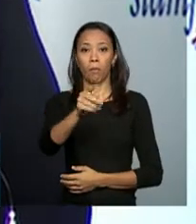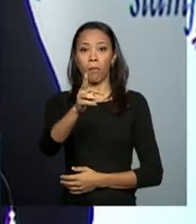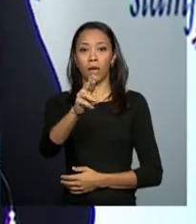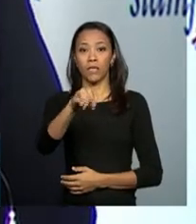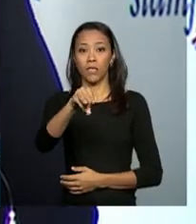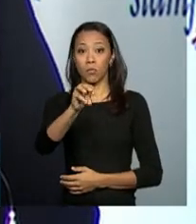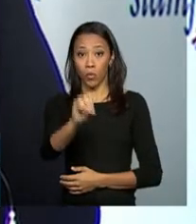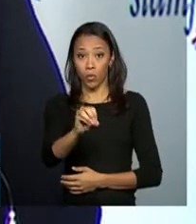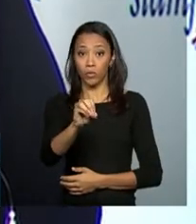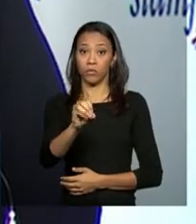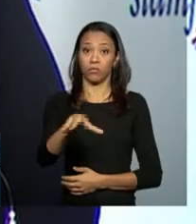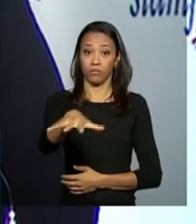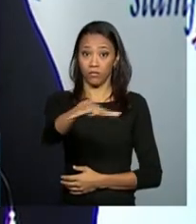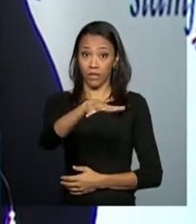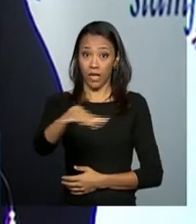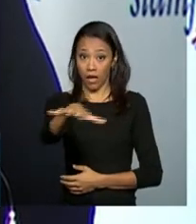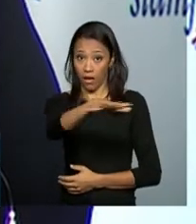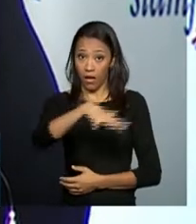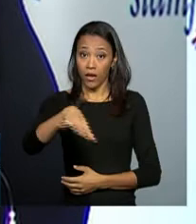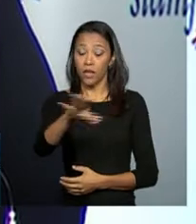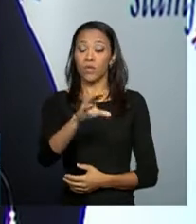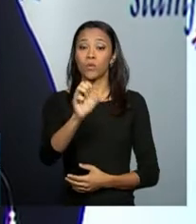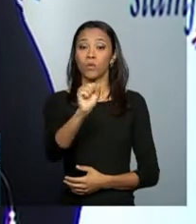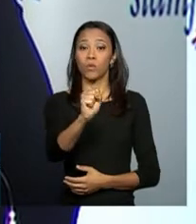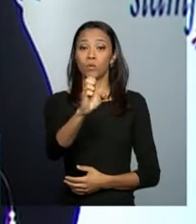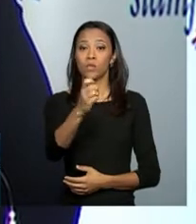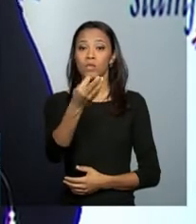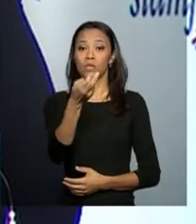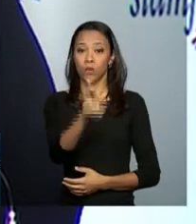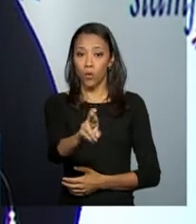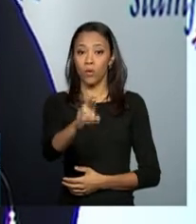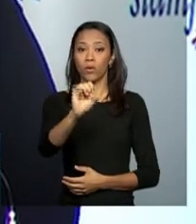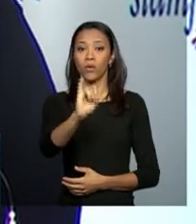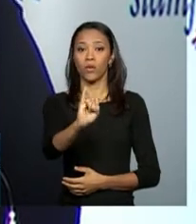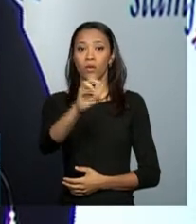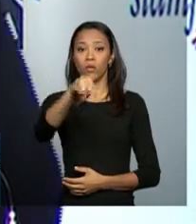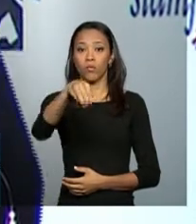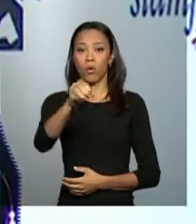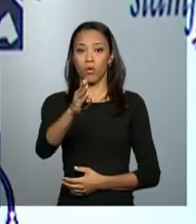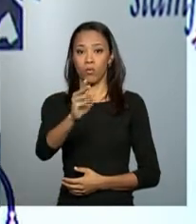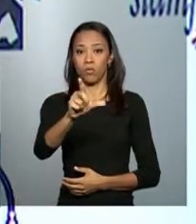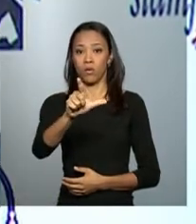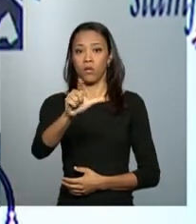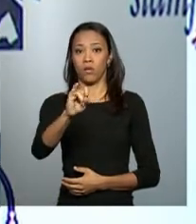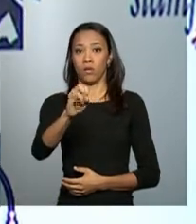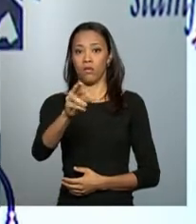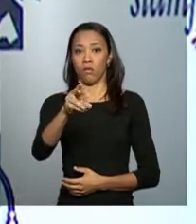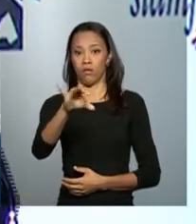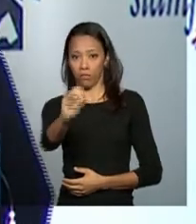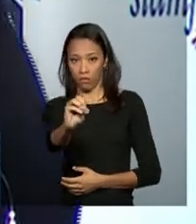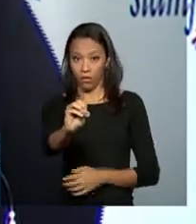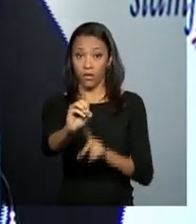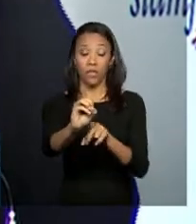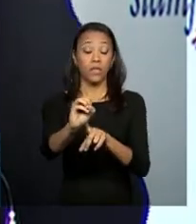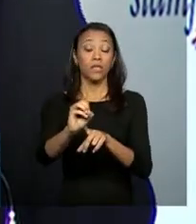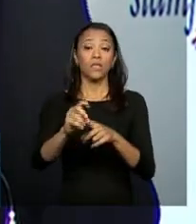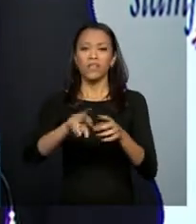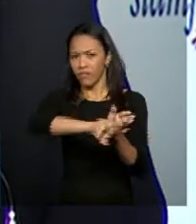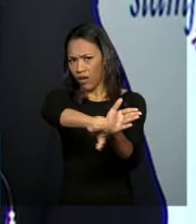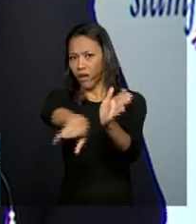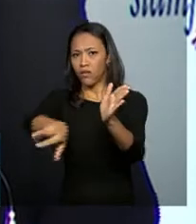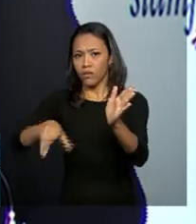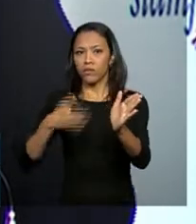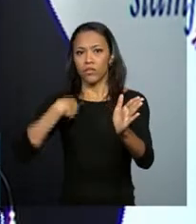setor imobiliário e todos os programas, muitos deles que construímos juntos, que implantamos desde